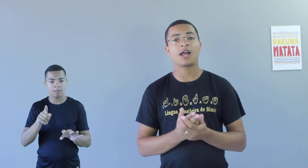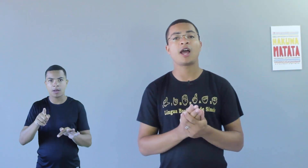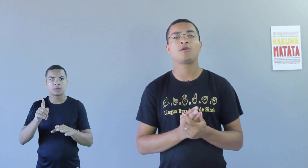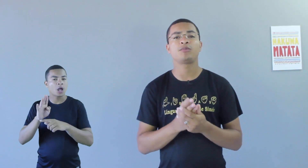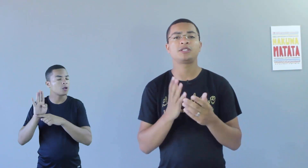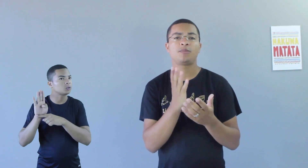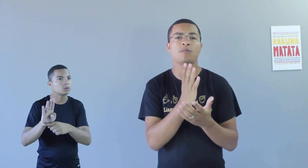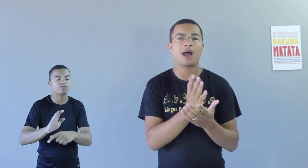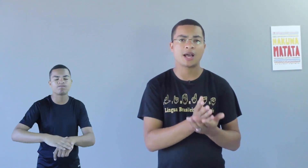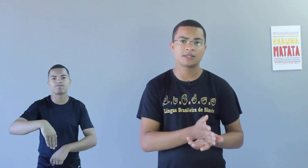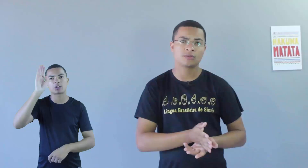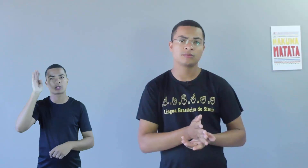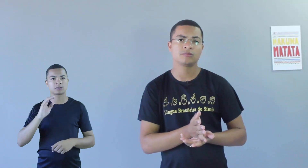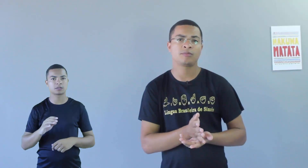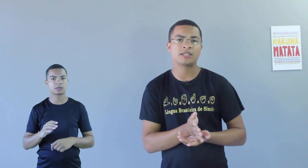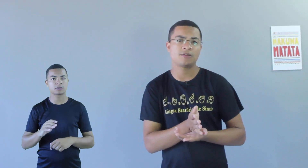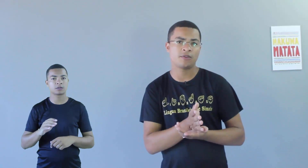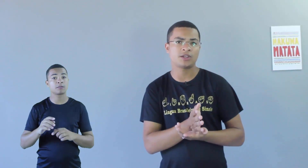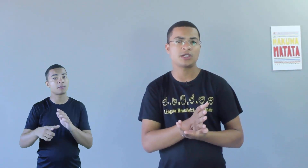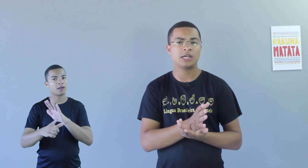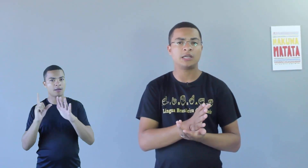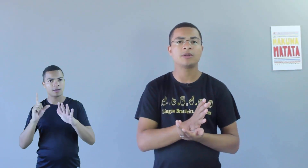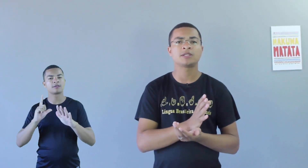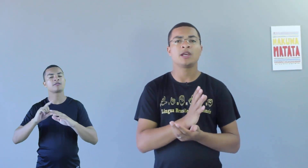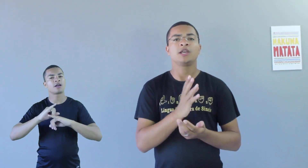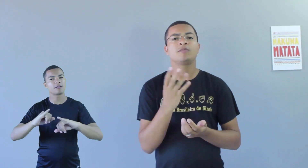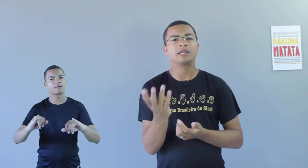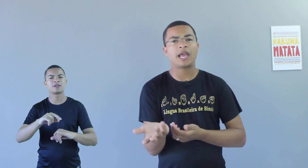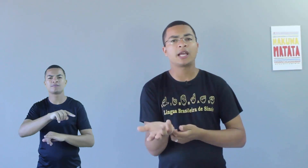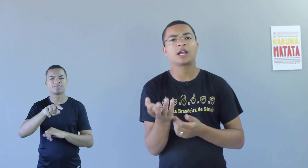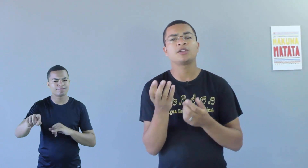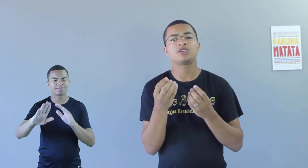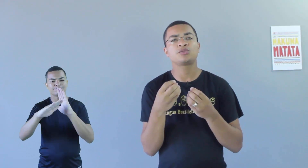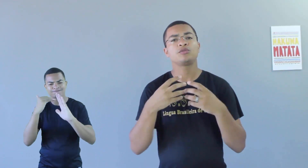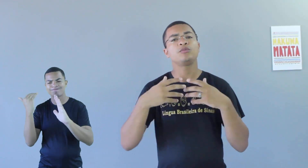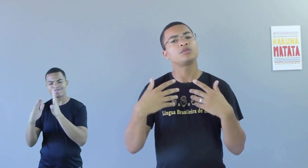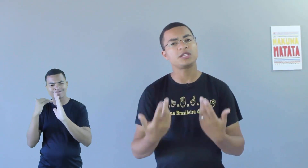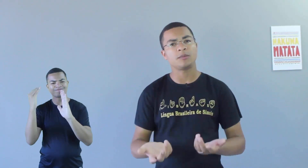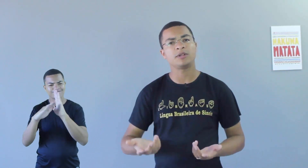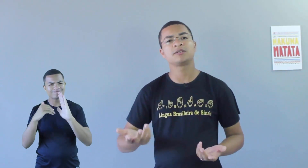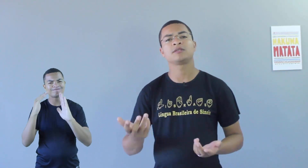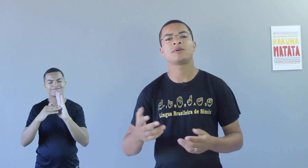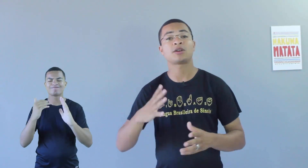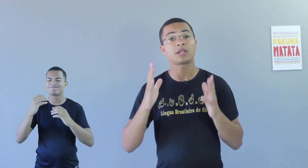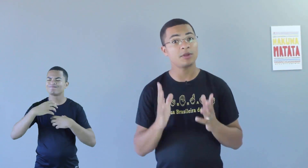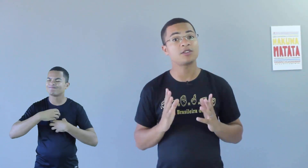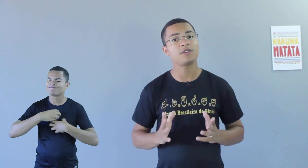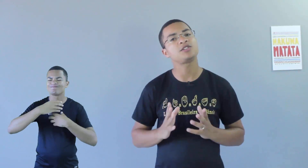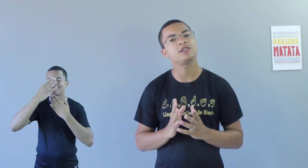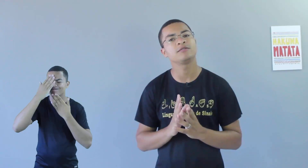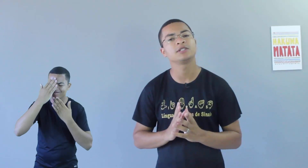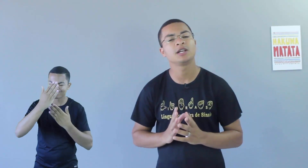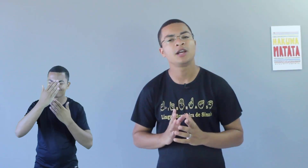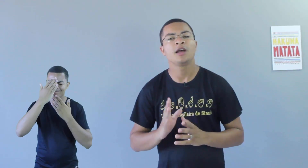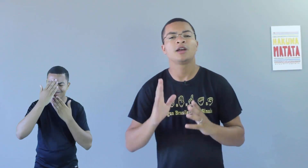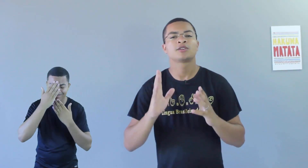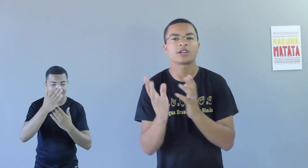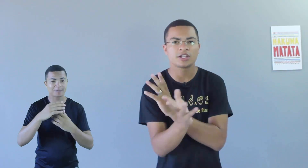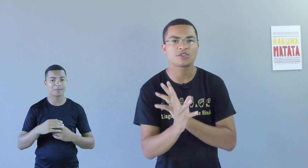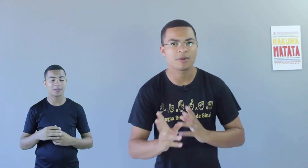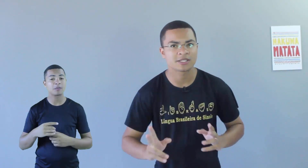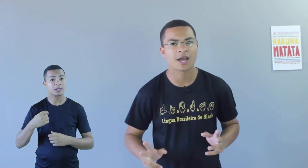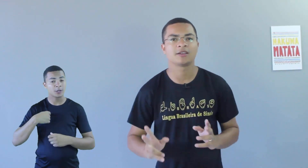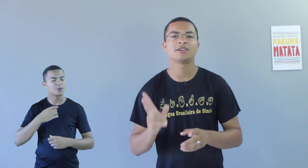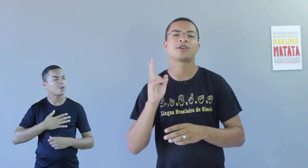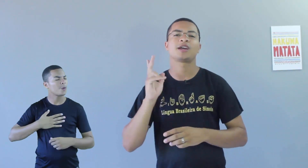te revelar um princípio básico para ser fluente em Libras e uma técnica de estudo muito simples, mas altamente efetiva. Só